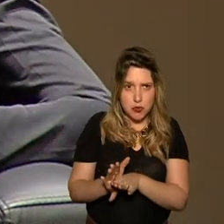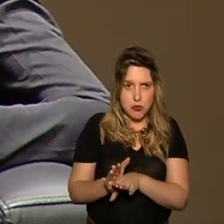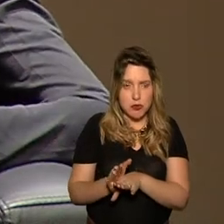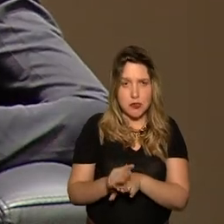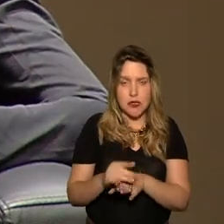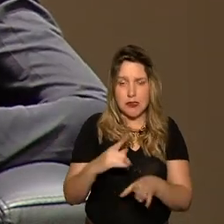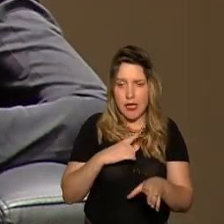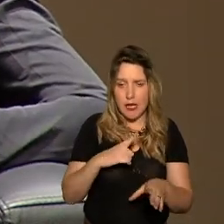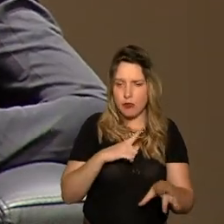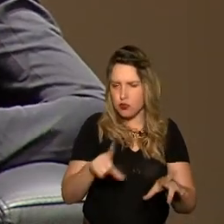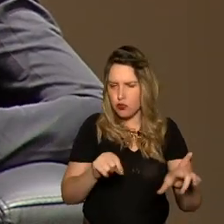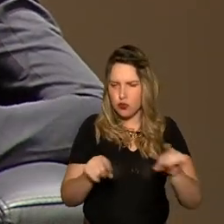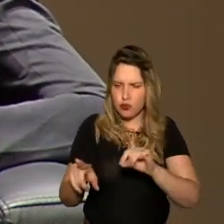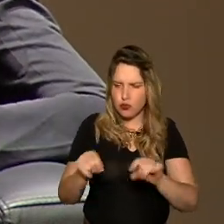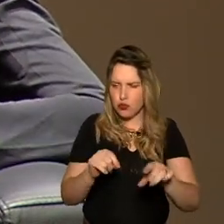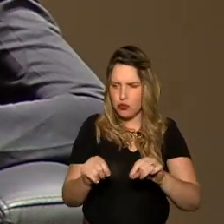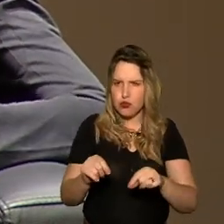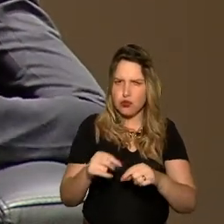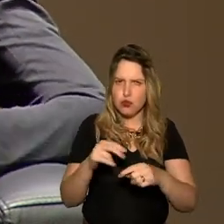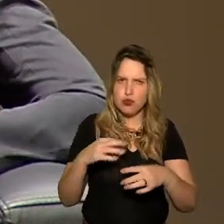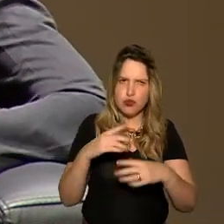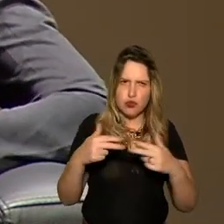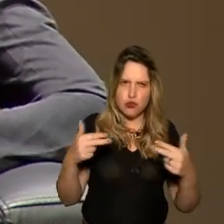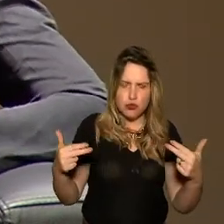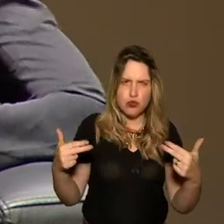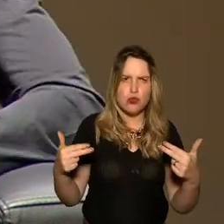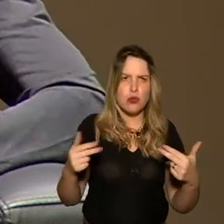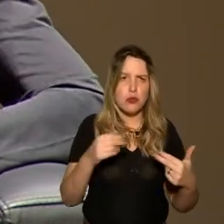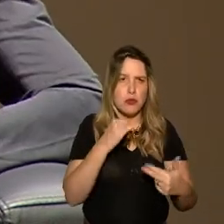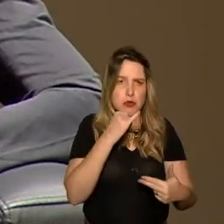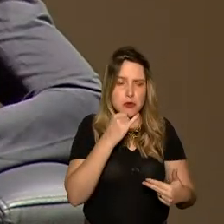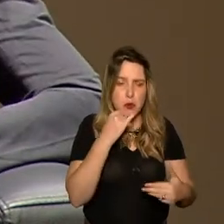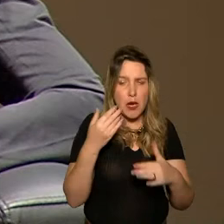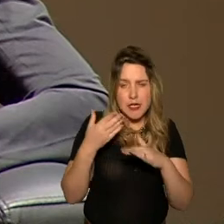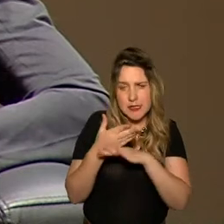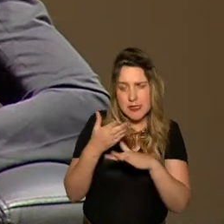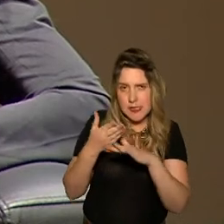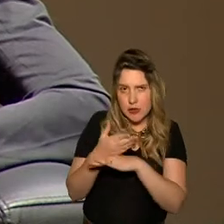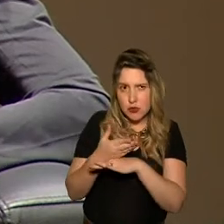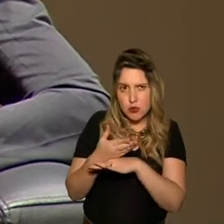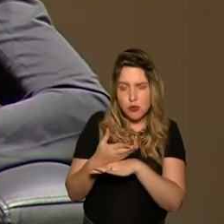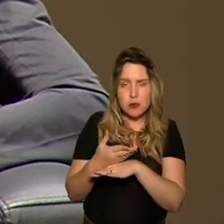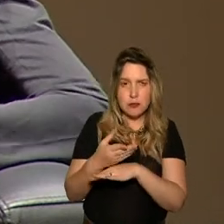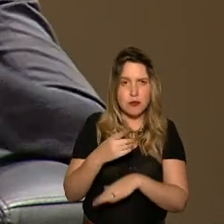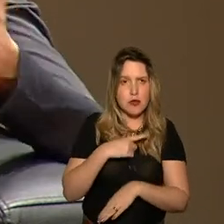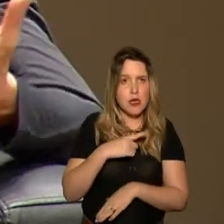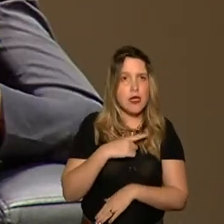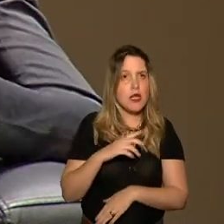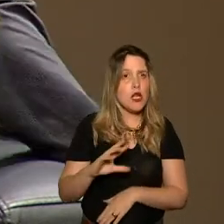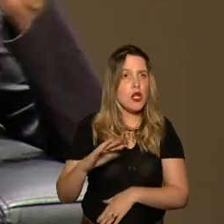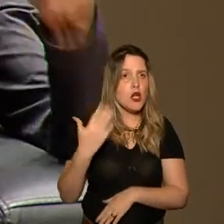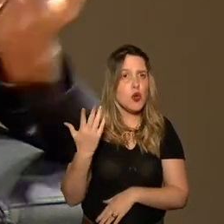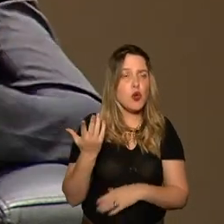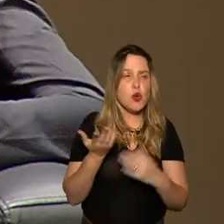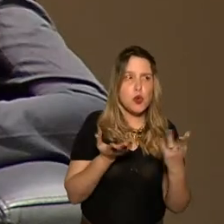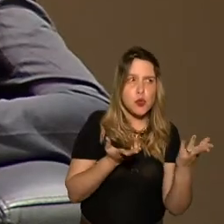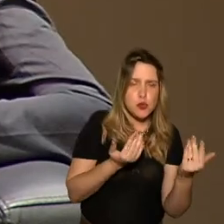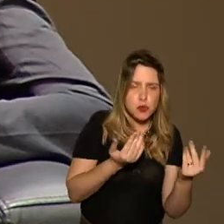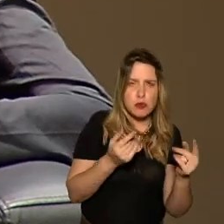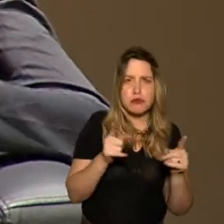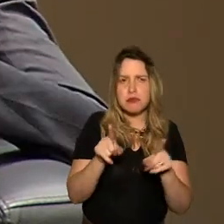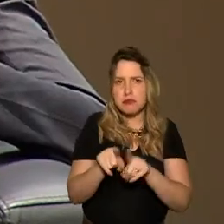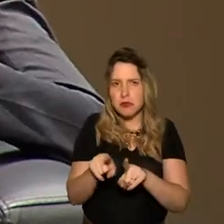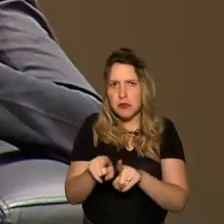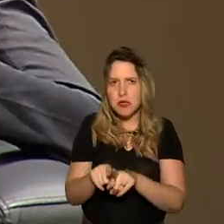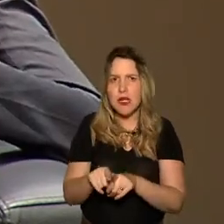localização privilegiada né porque você tem o acesso do metrô né então os jovens de várias